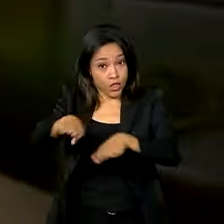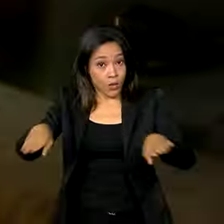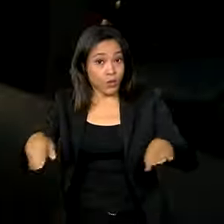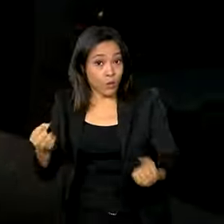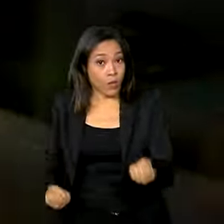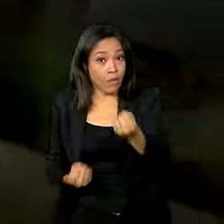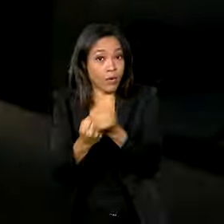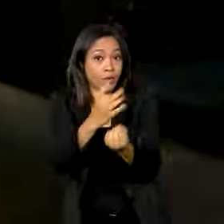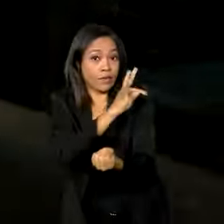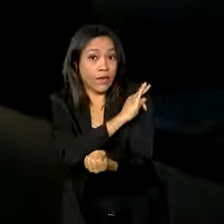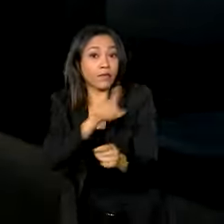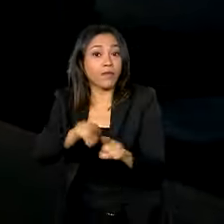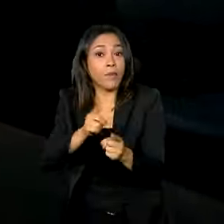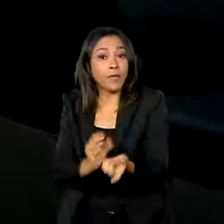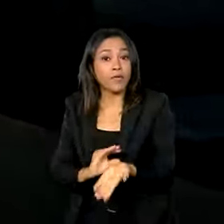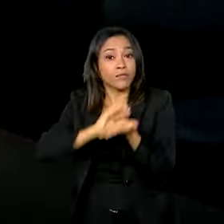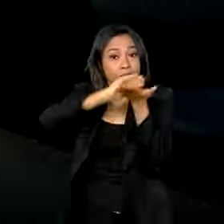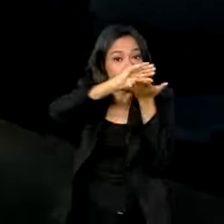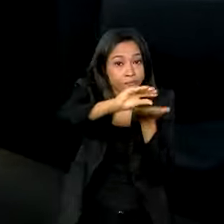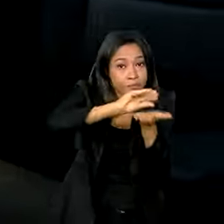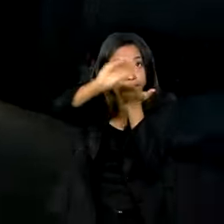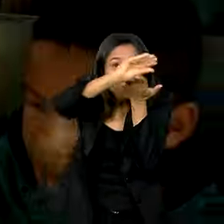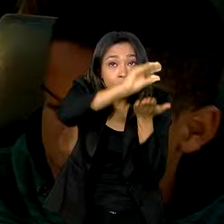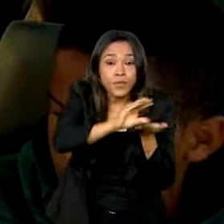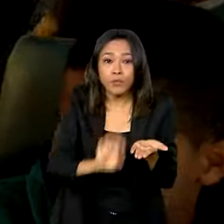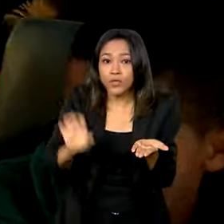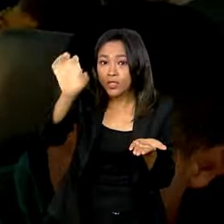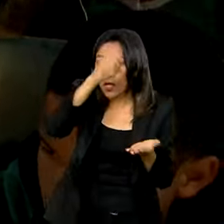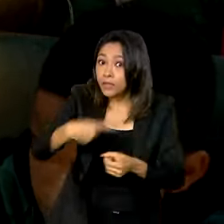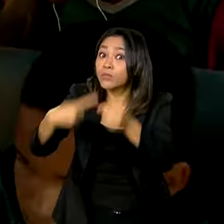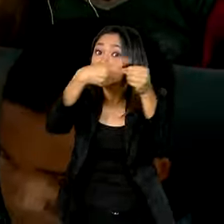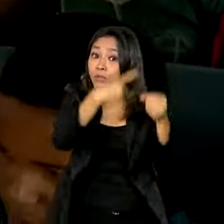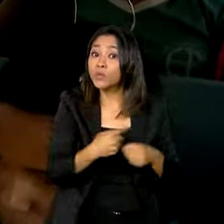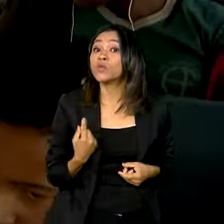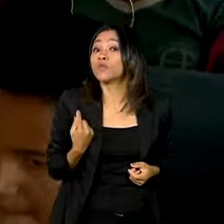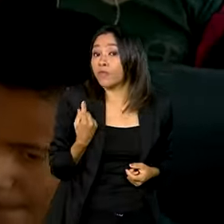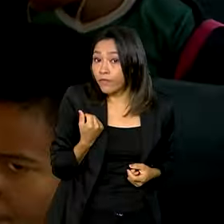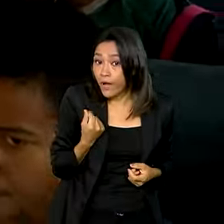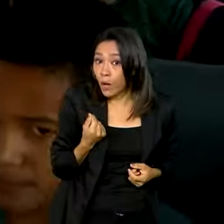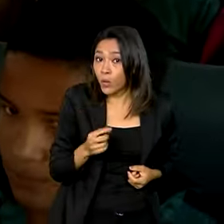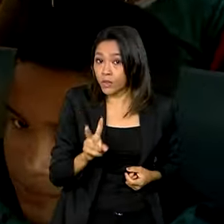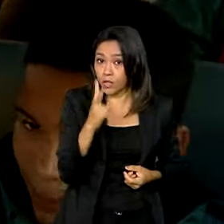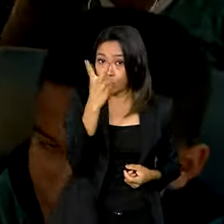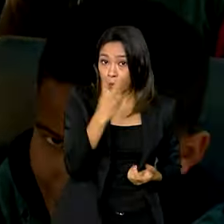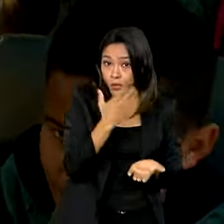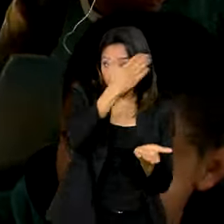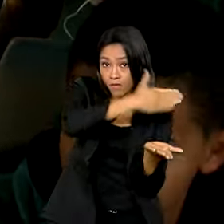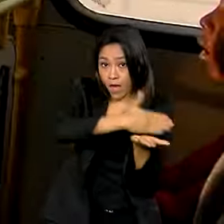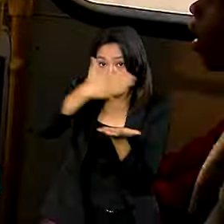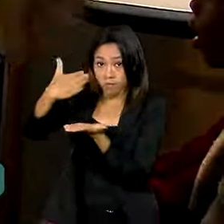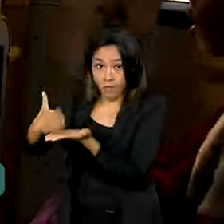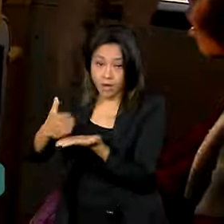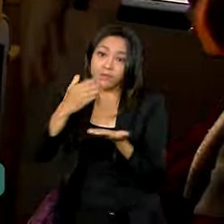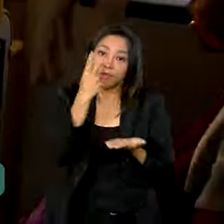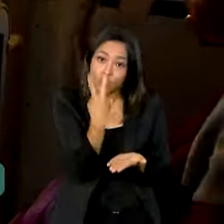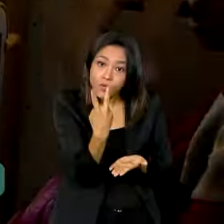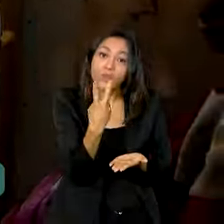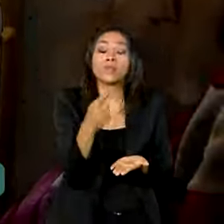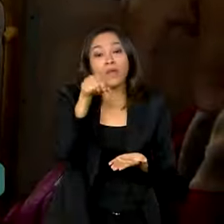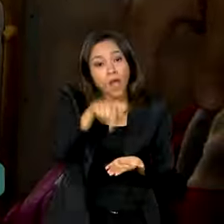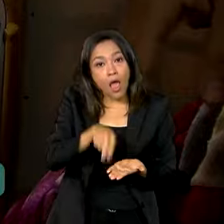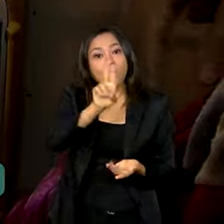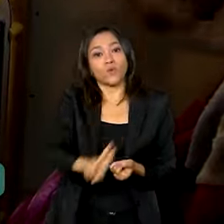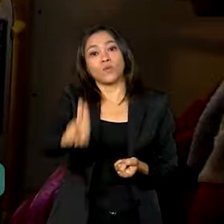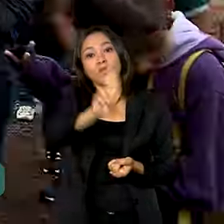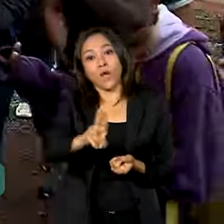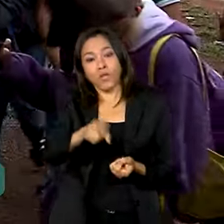e repasse de recursos para estados e municípios. Os valores são transferidos em duas parcelas anuais e devem ser usados